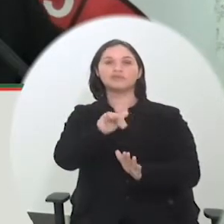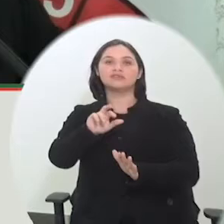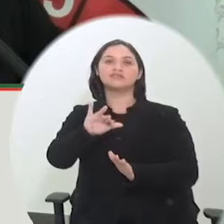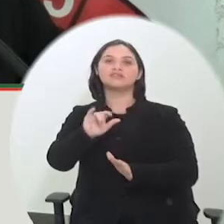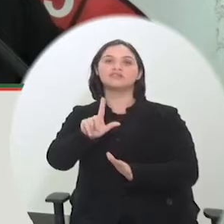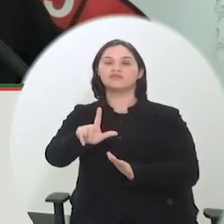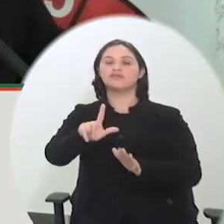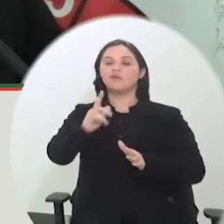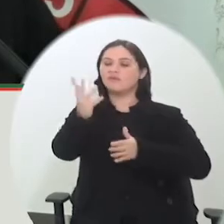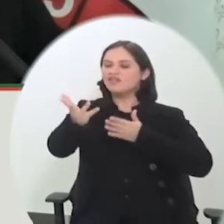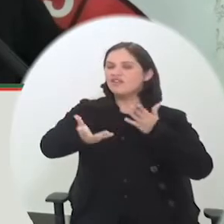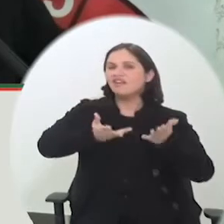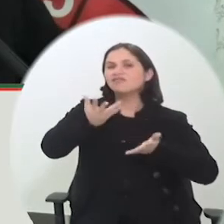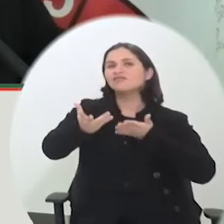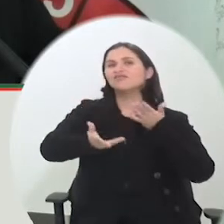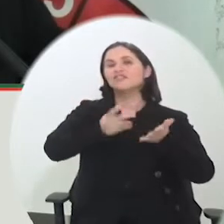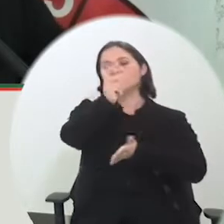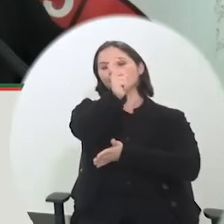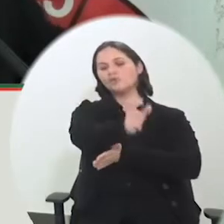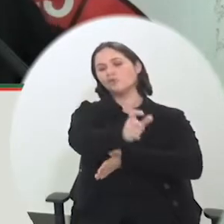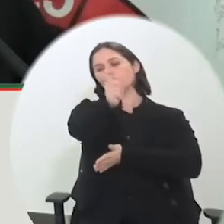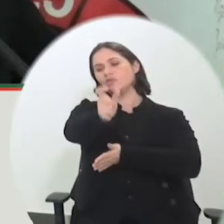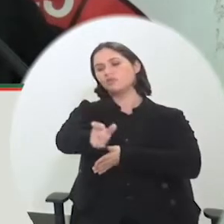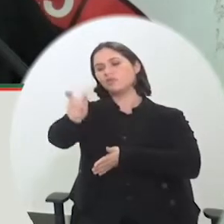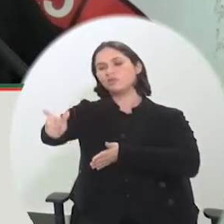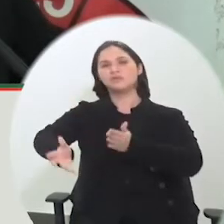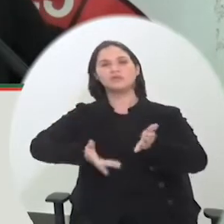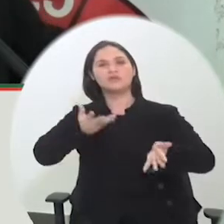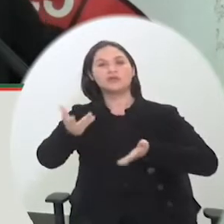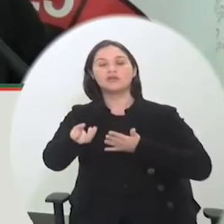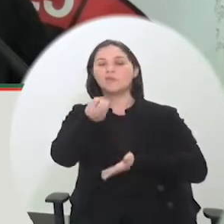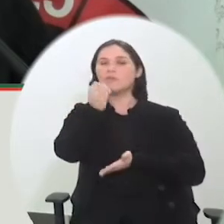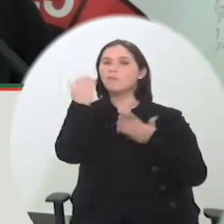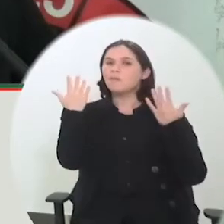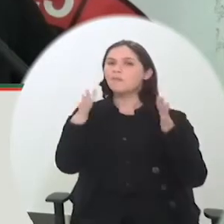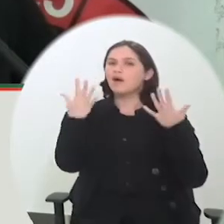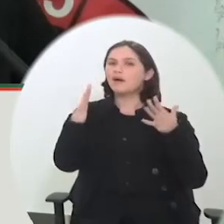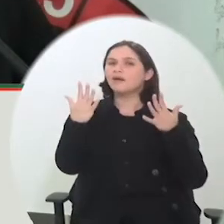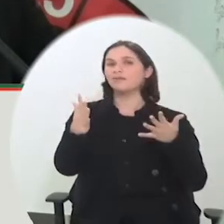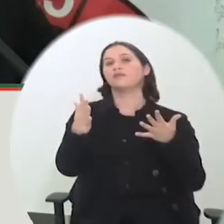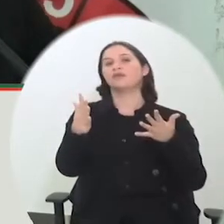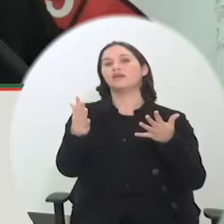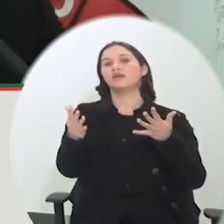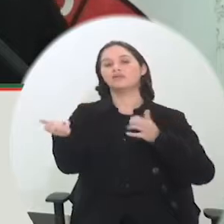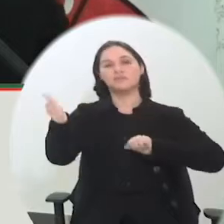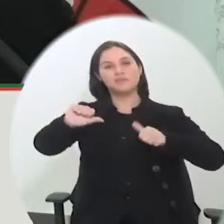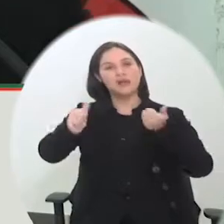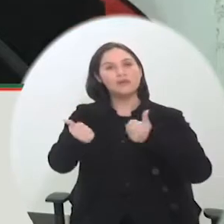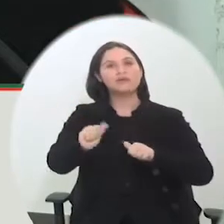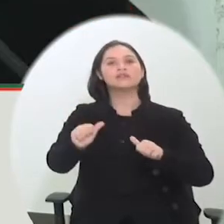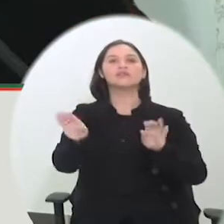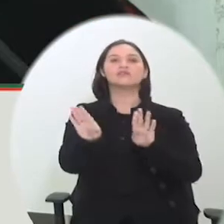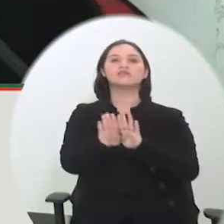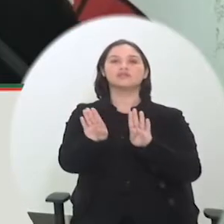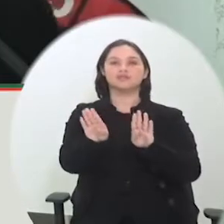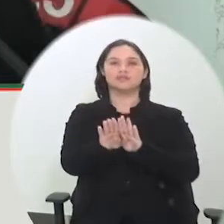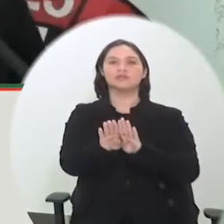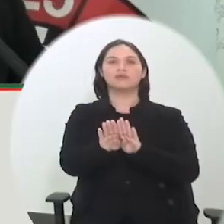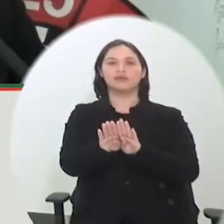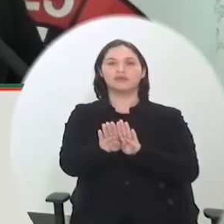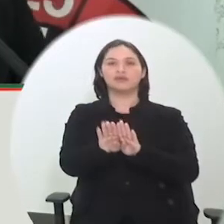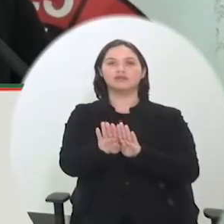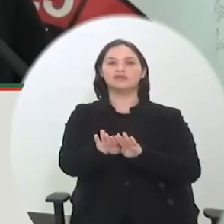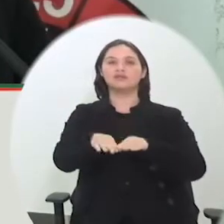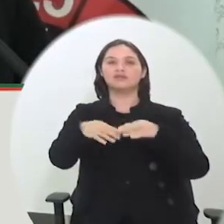pelo atendimento, cada vez melhorando mais, com qualidade, e é isso que a gente quer. Né? É comandado pelo delegado, é comandado pela